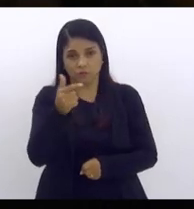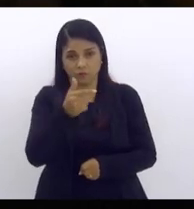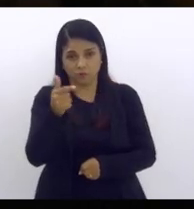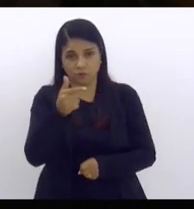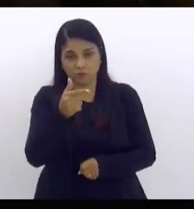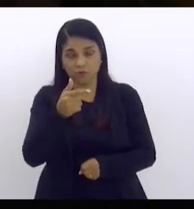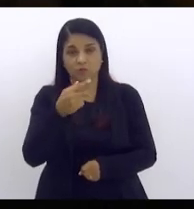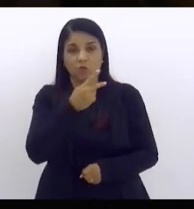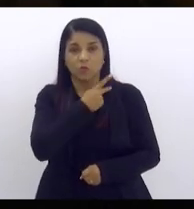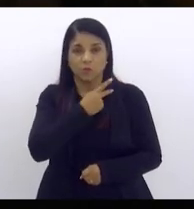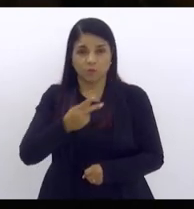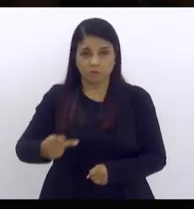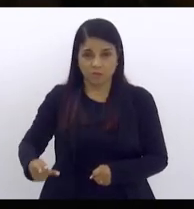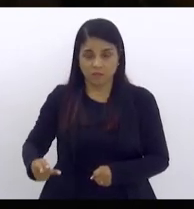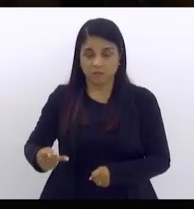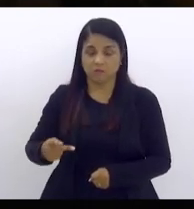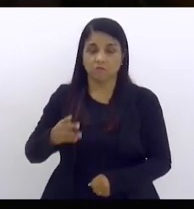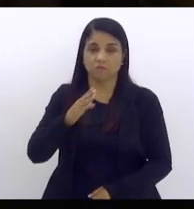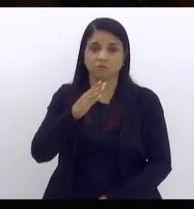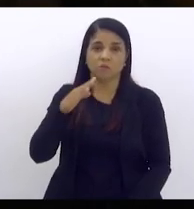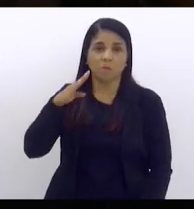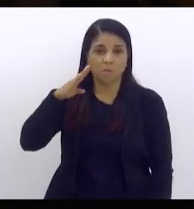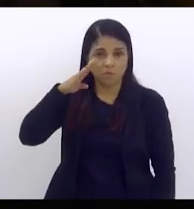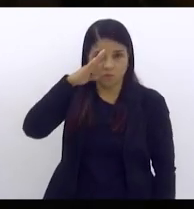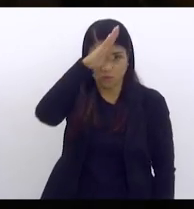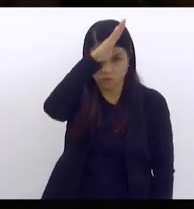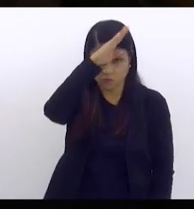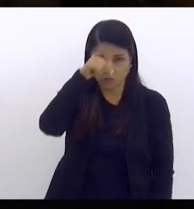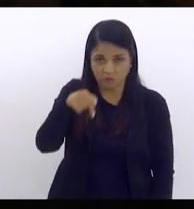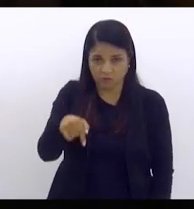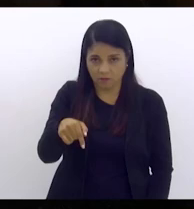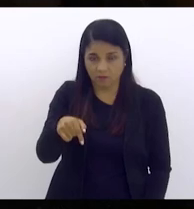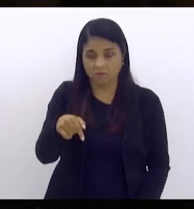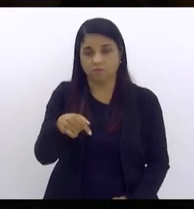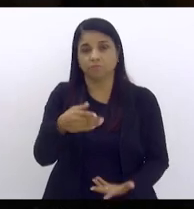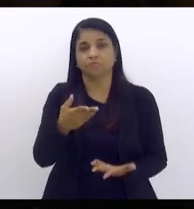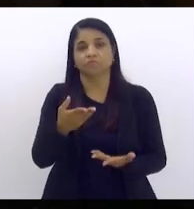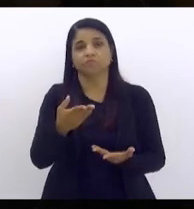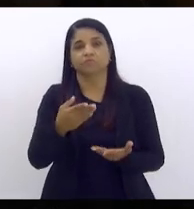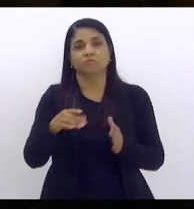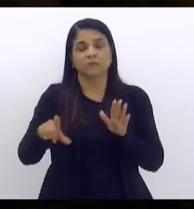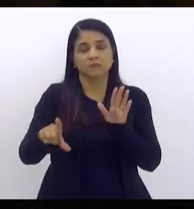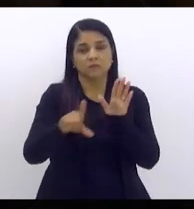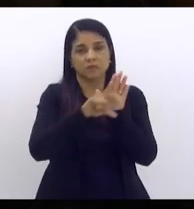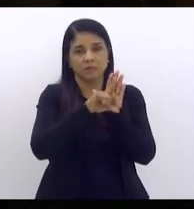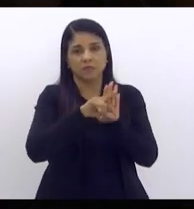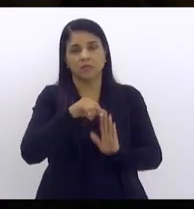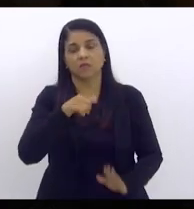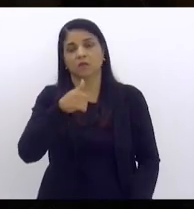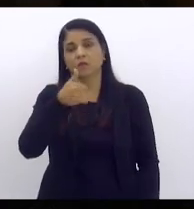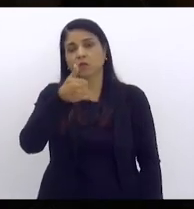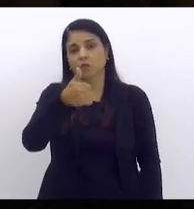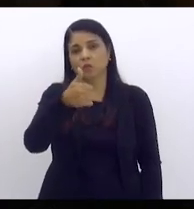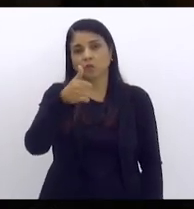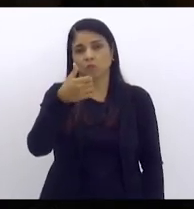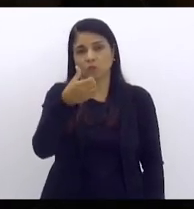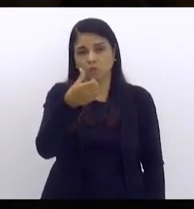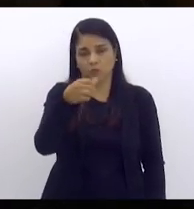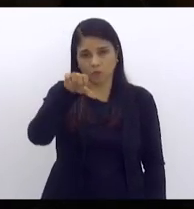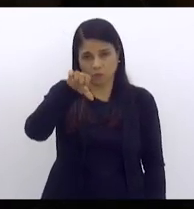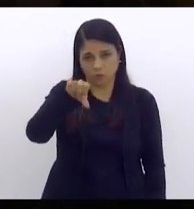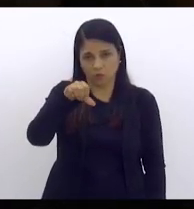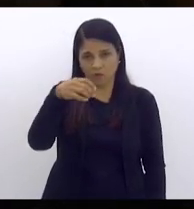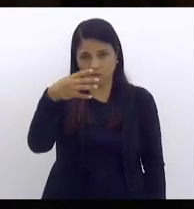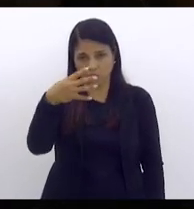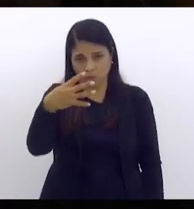nas urnas, Bolsonaro, editou uma lei complementar 194 de redução